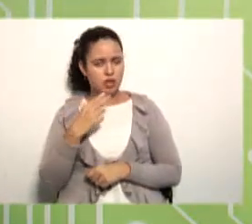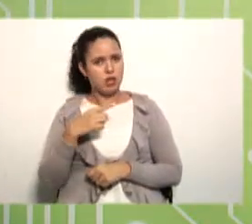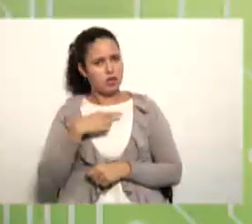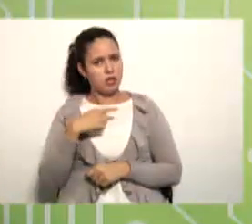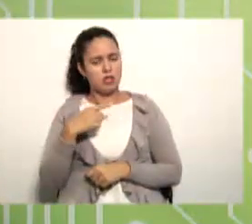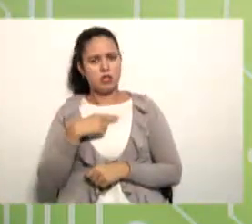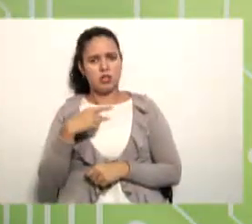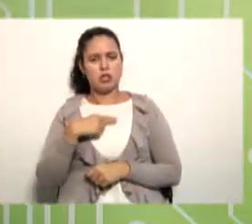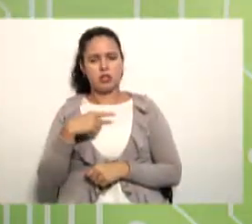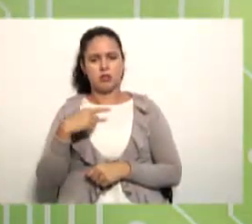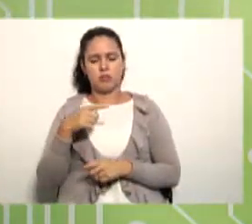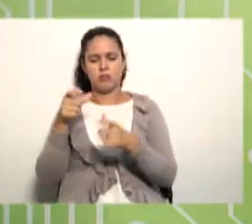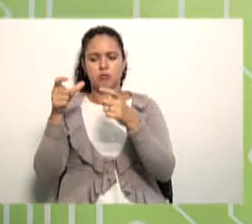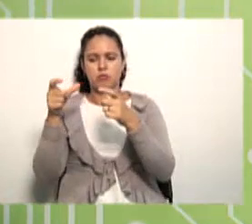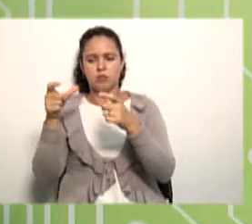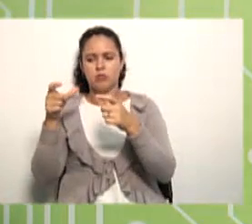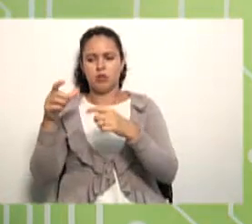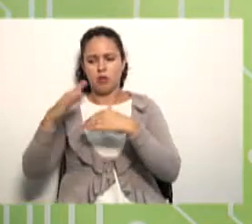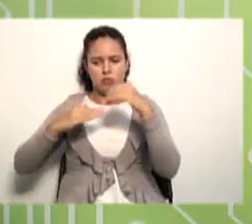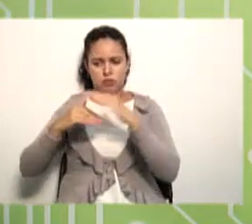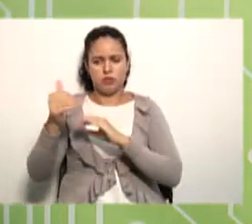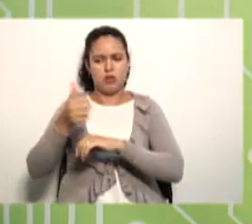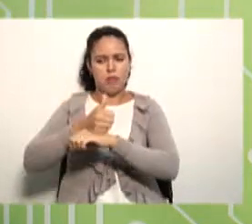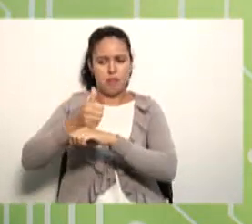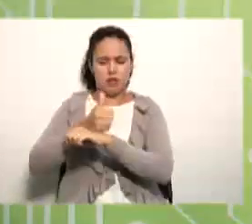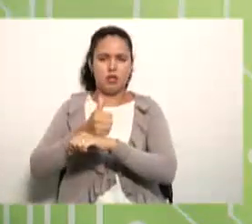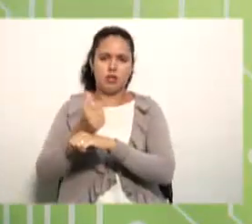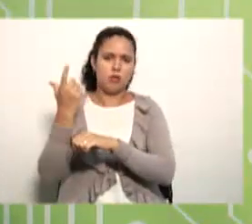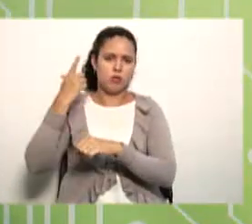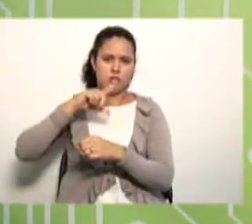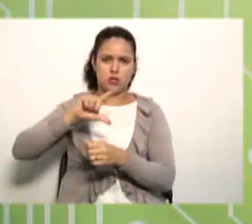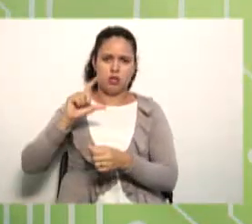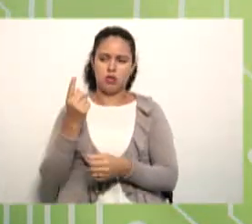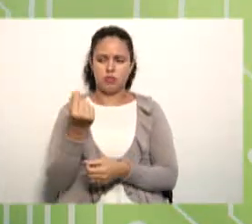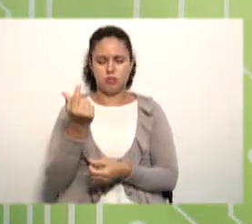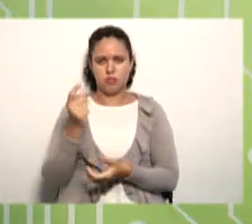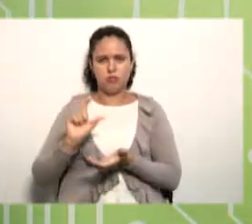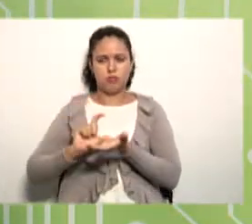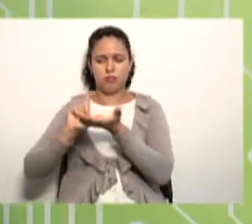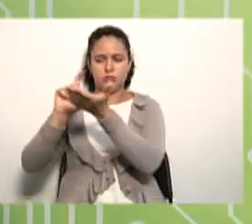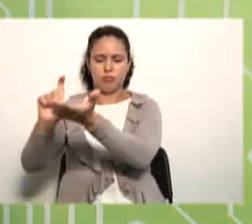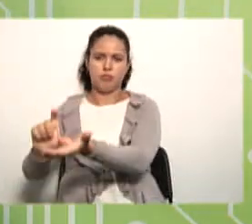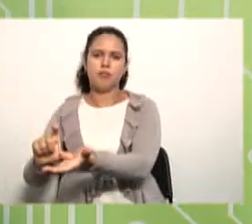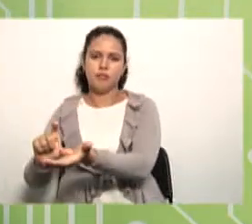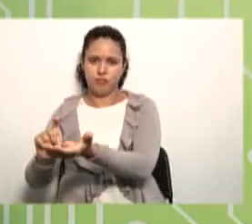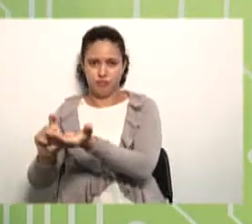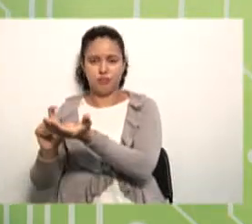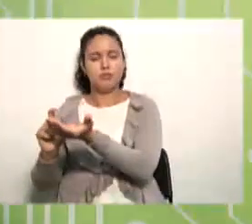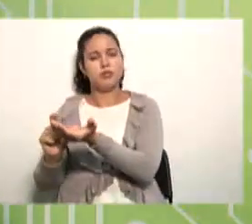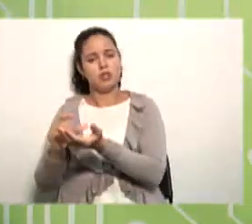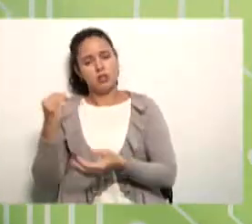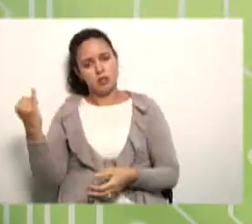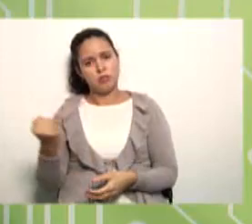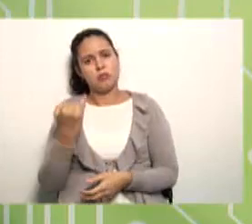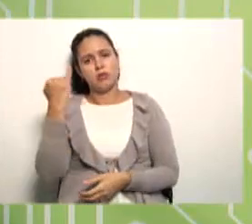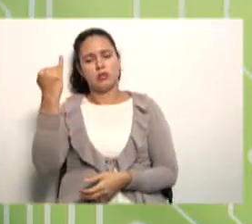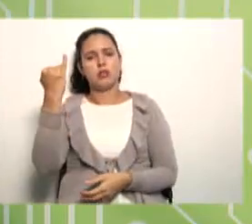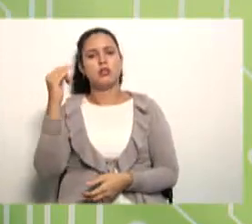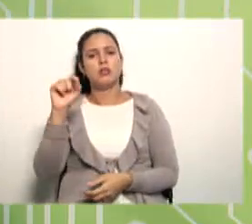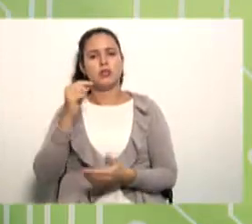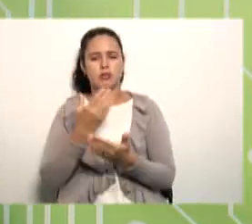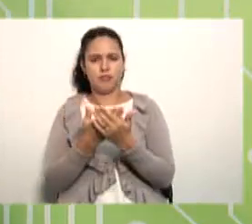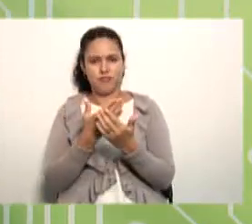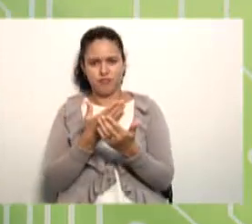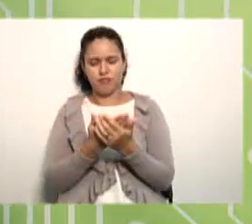qualificação diferente ou quem tem uma qualificação num grau um pouco maior. E aí a gente vai compreender que isso tem a ver com essa